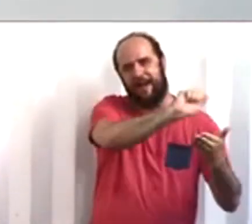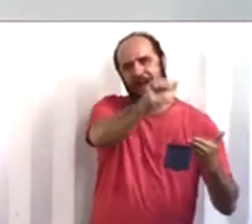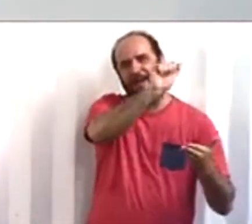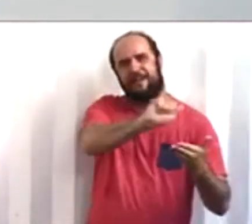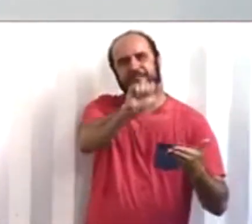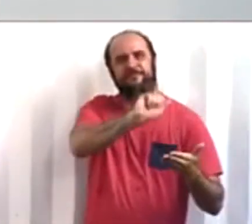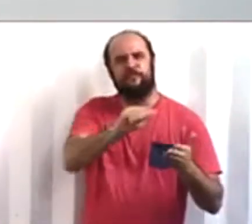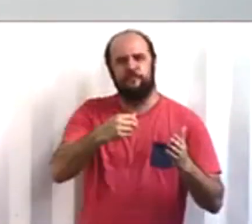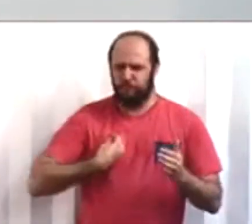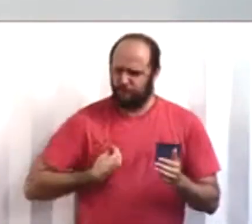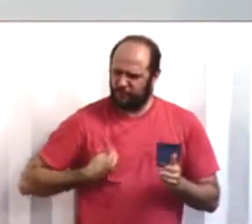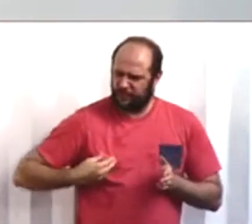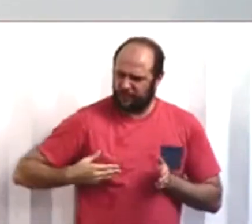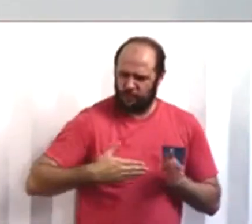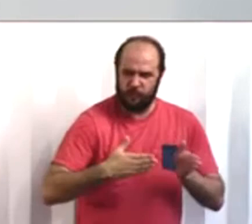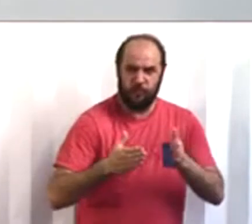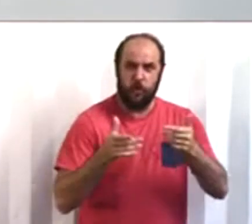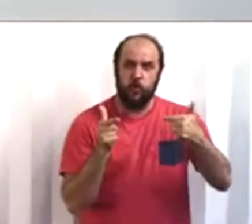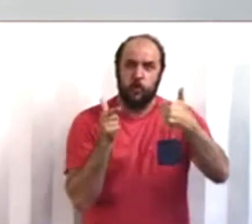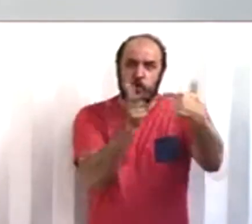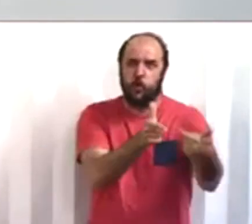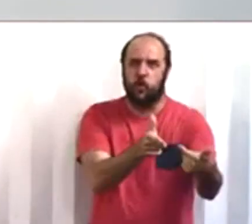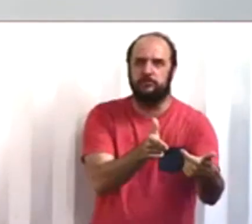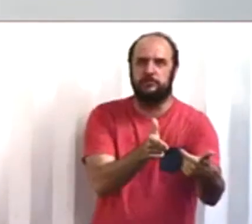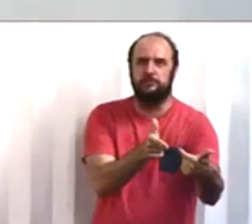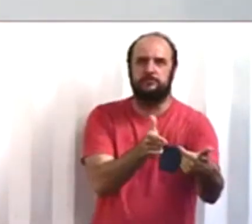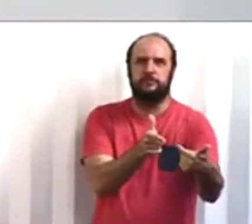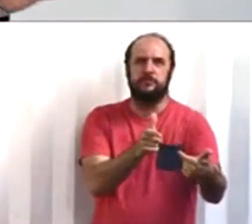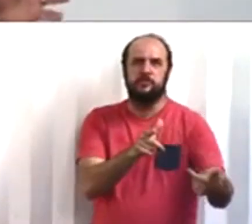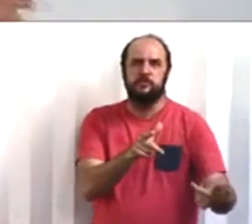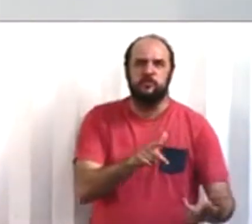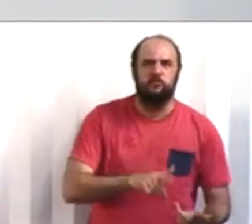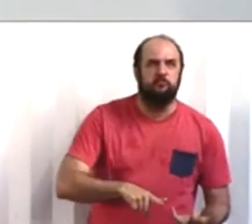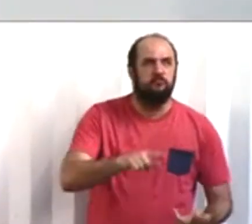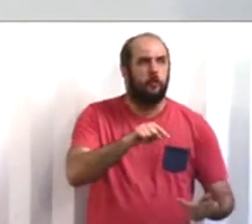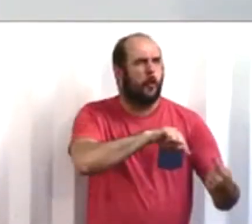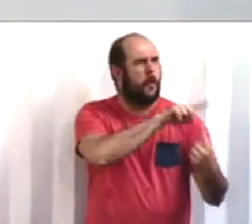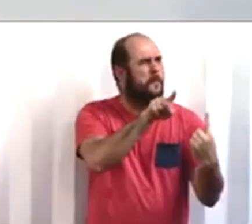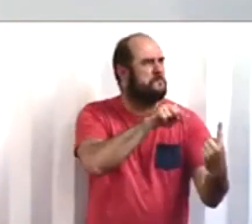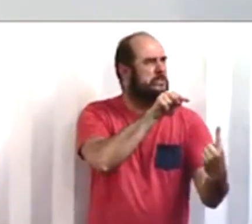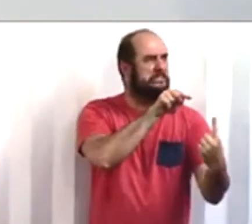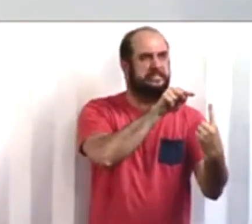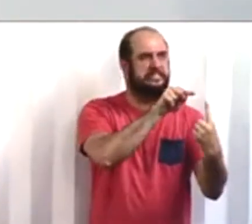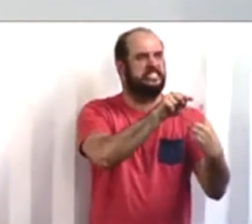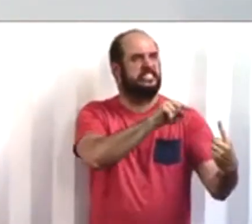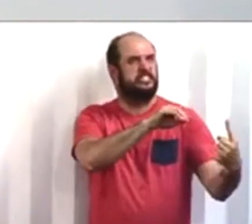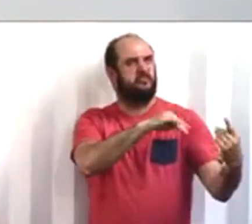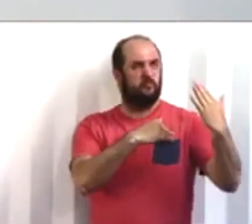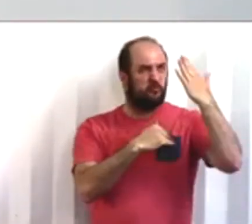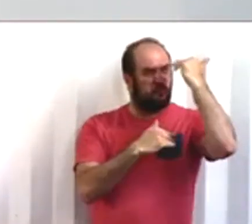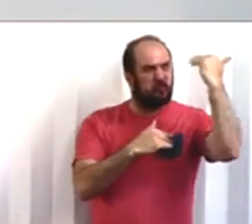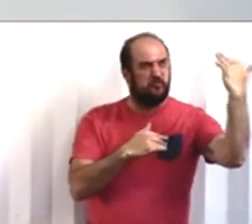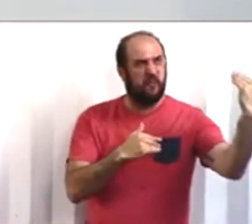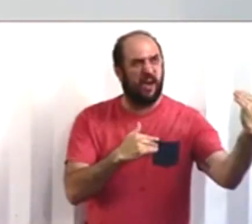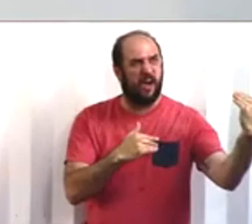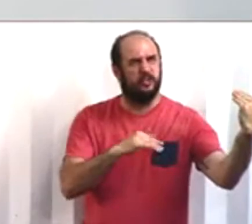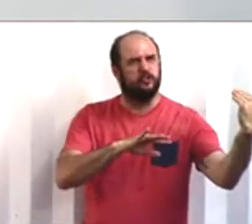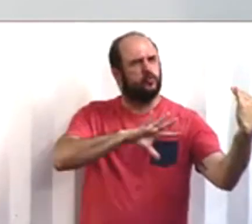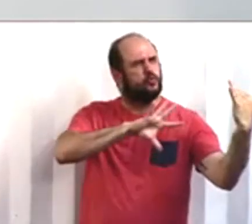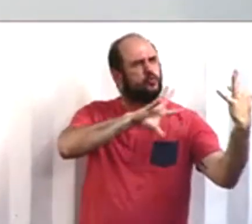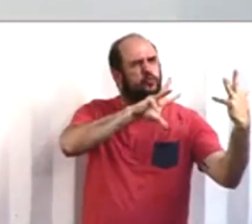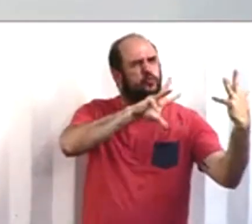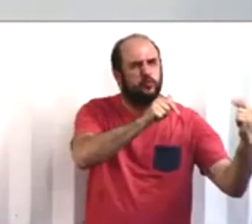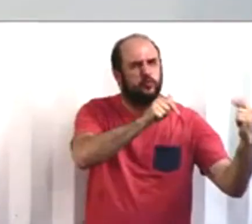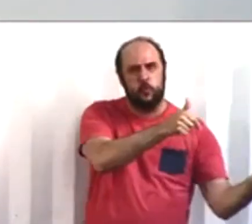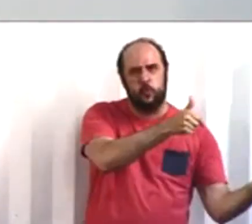seu percurso será contra você. E todos os seus ideais alcançados, e todo o seu sucesso será condenação